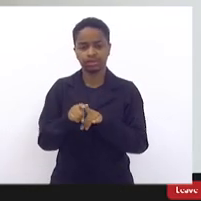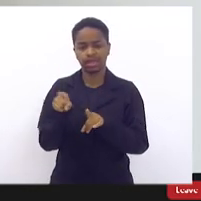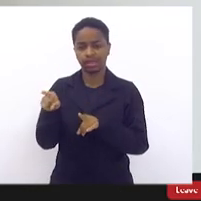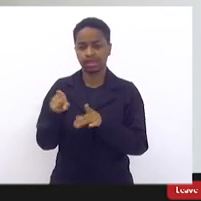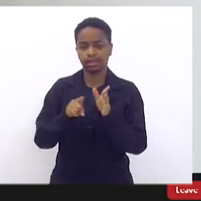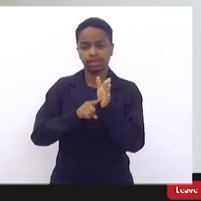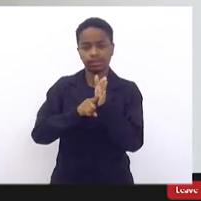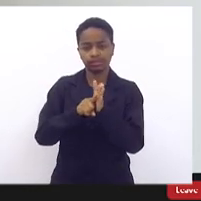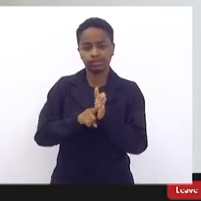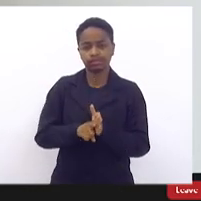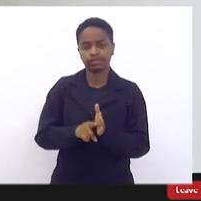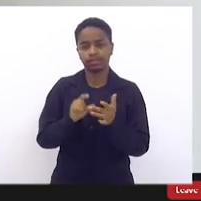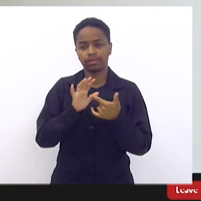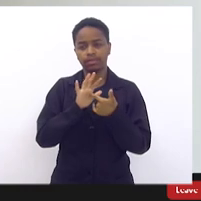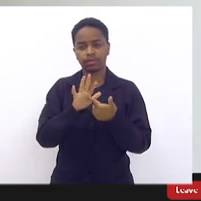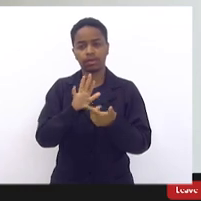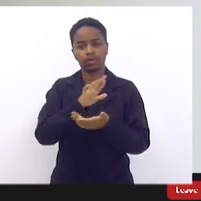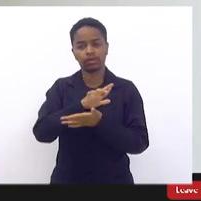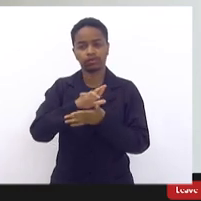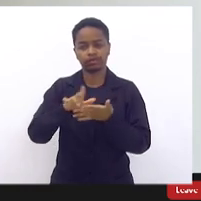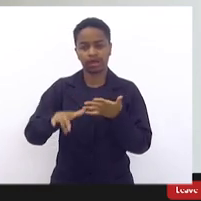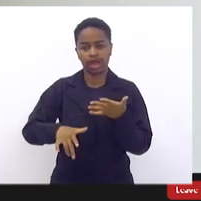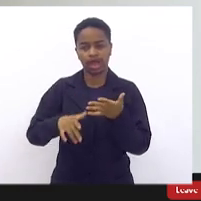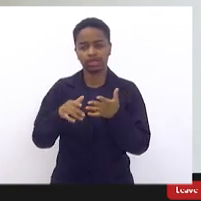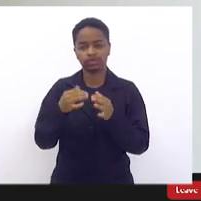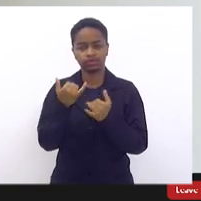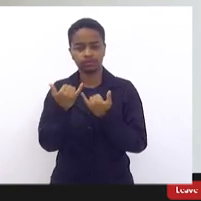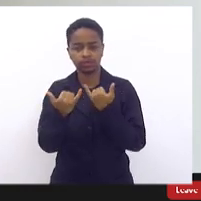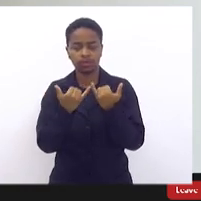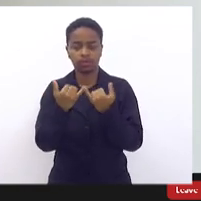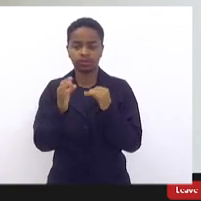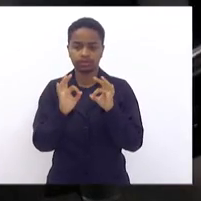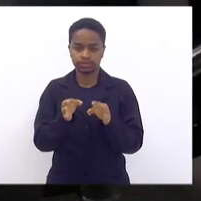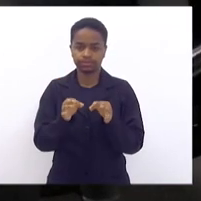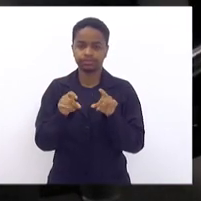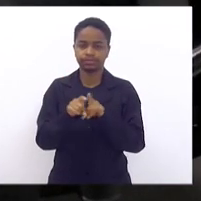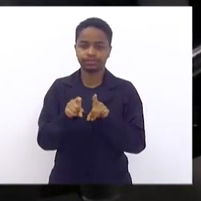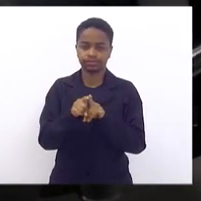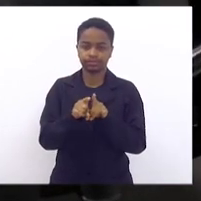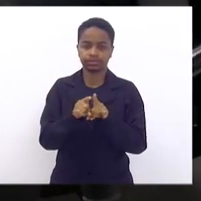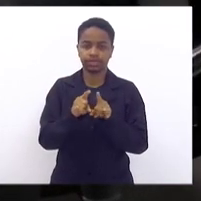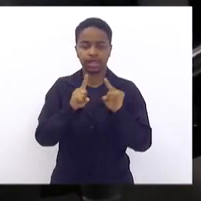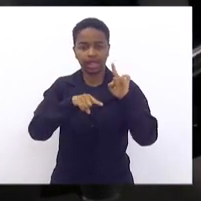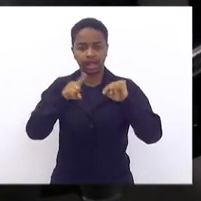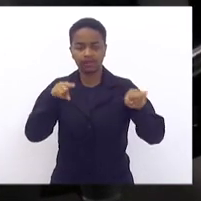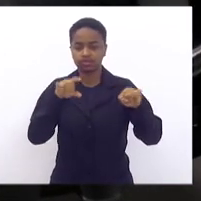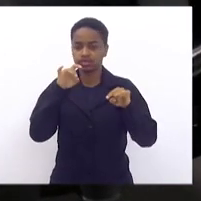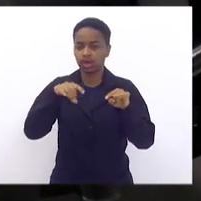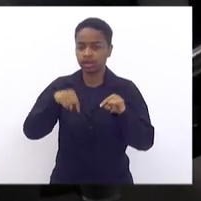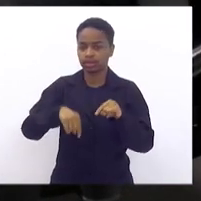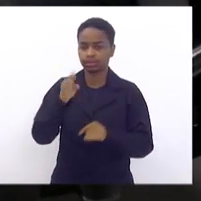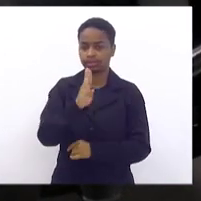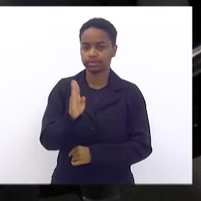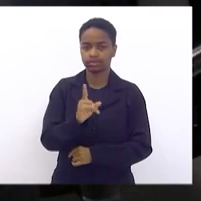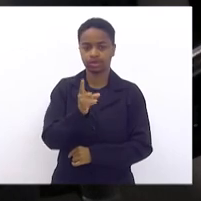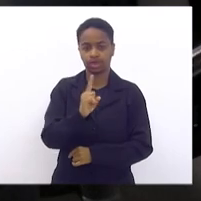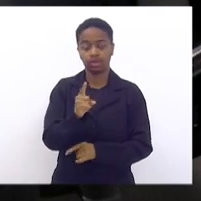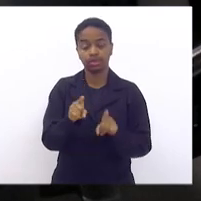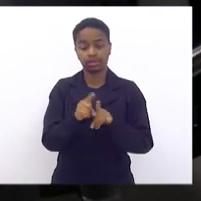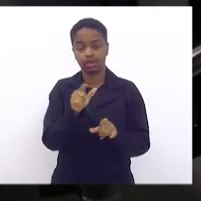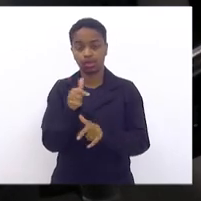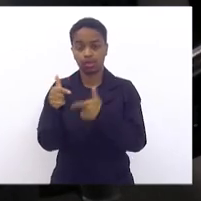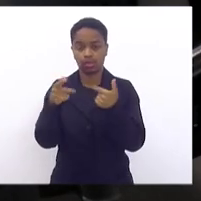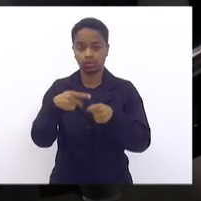pesquisadora traz aí vários dados, né, e estatísticas, não apenas do Brasil, mas de outros